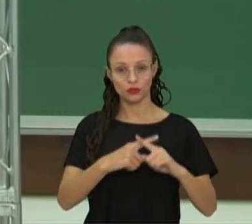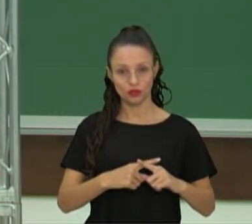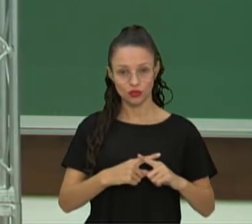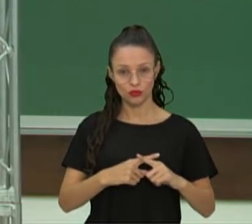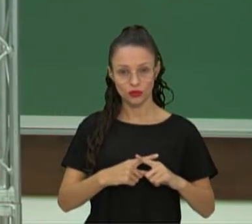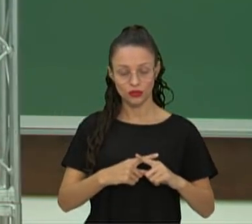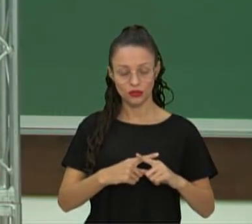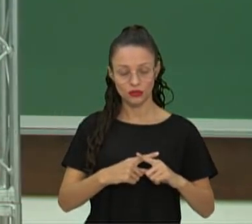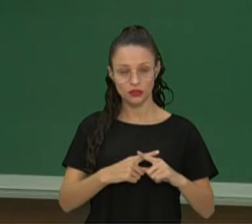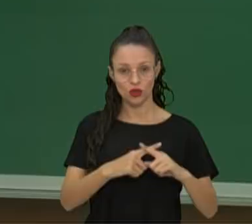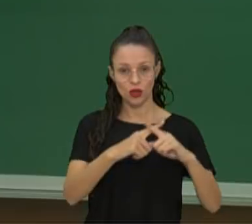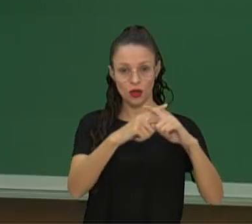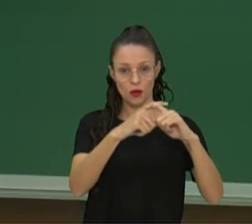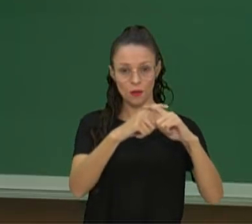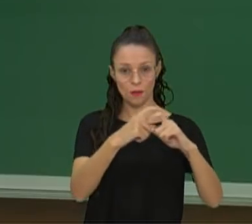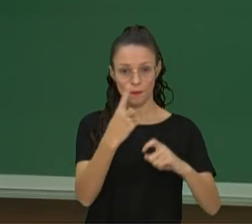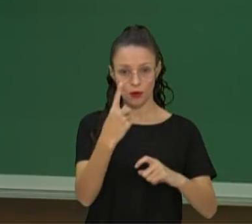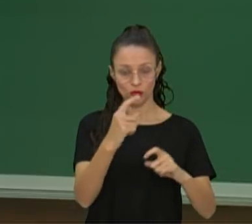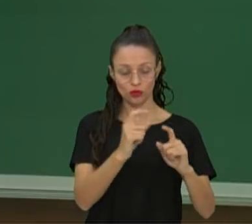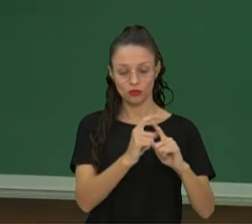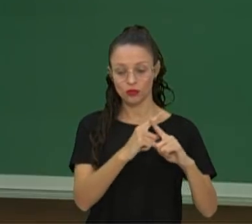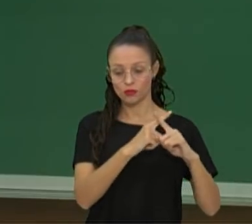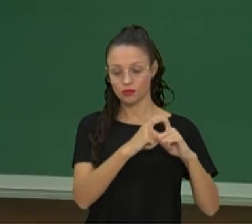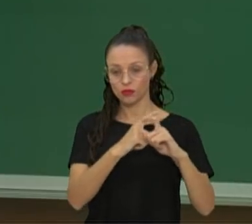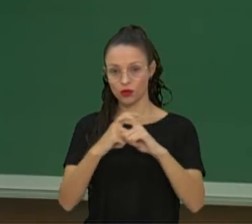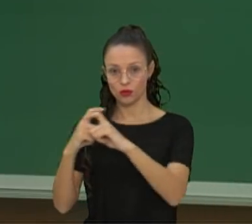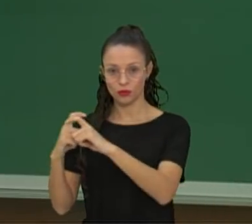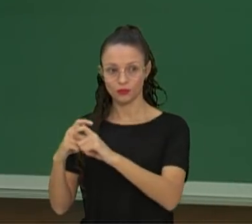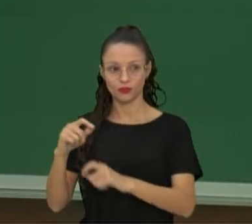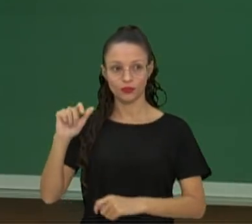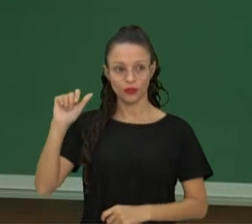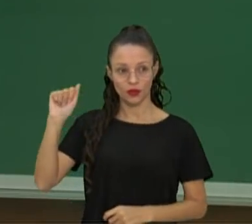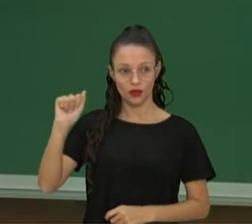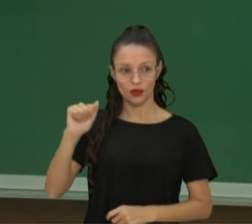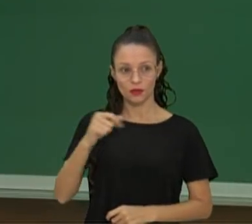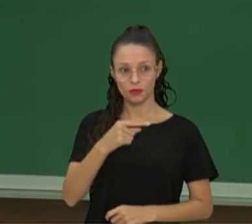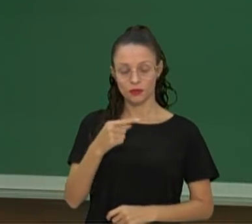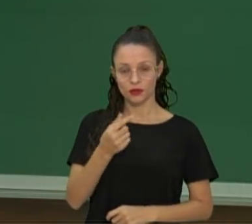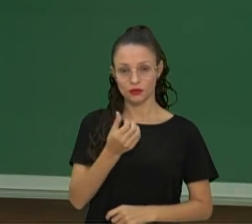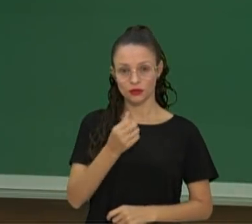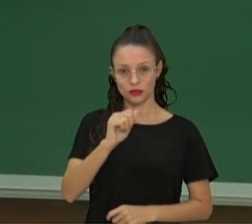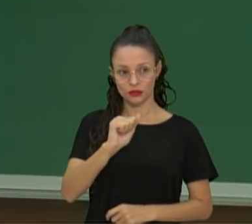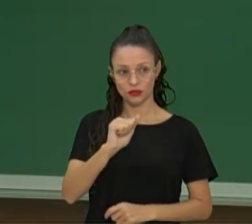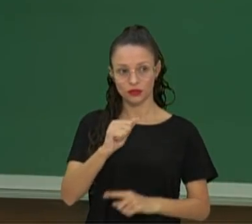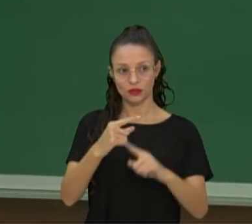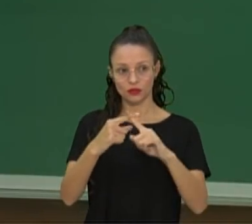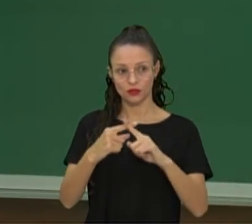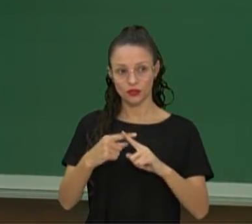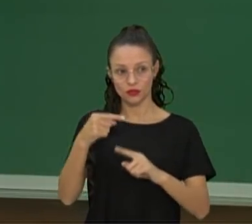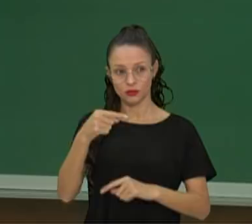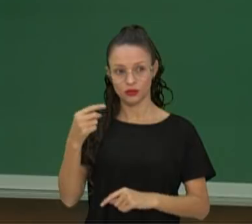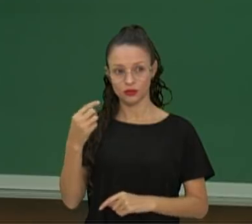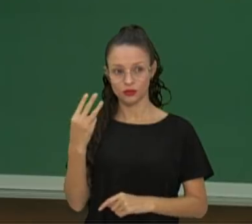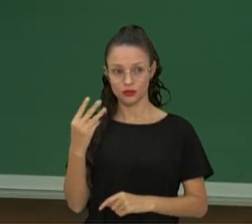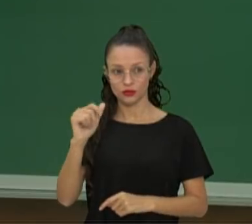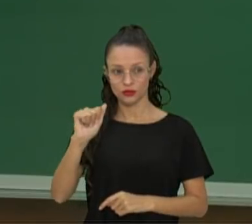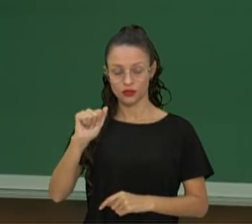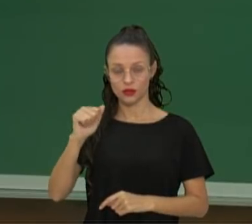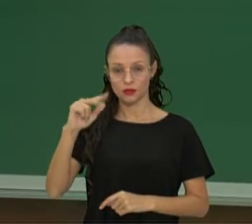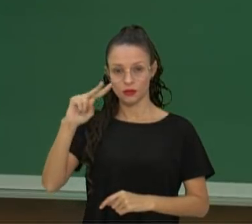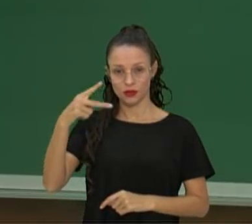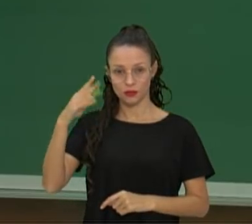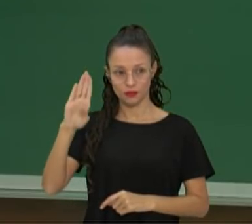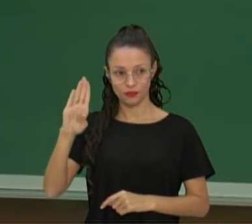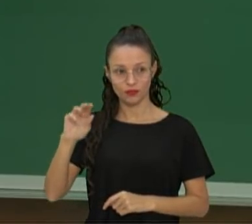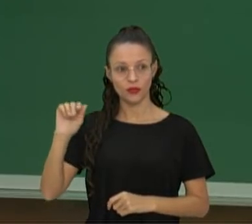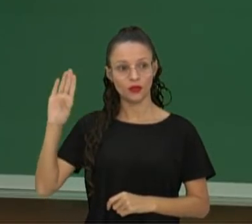por um polinômio. Dá uma olhada. Letra A, menos 6A vezes menos 3A ao quadrado B. Letra B,